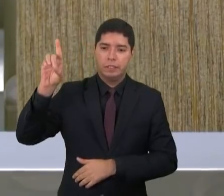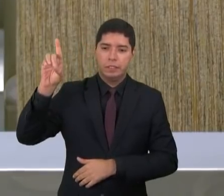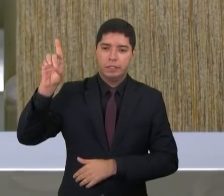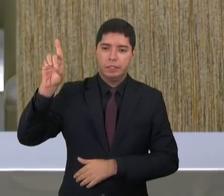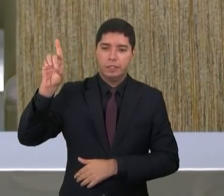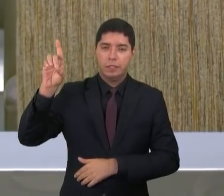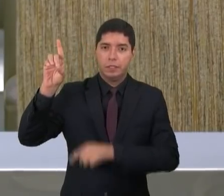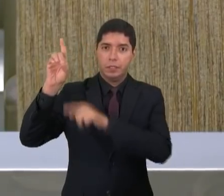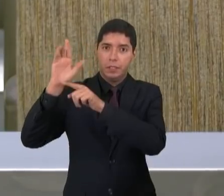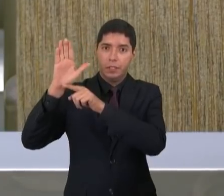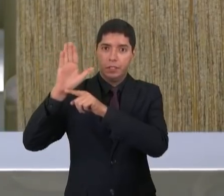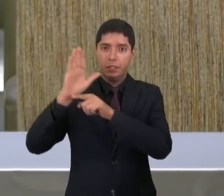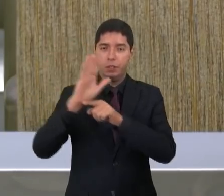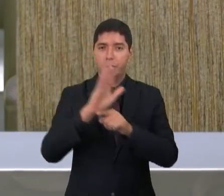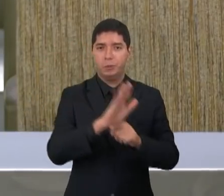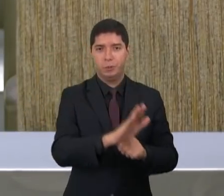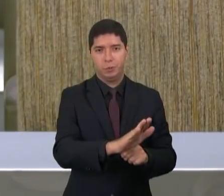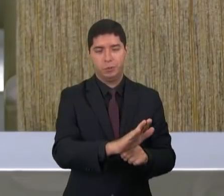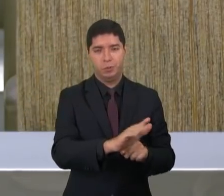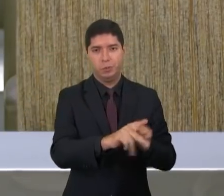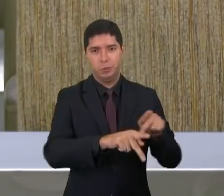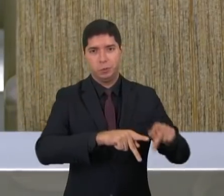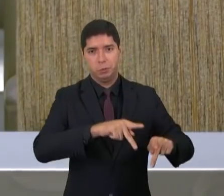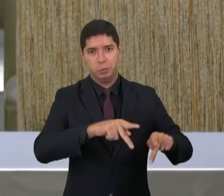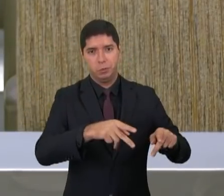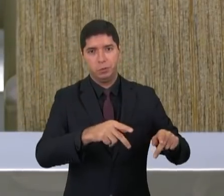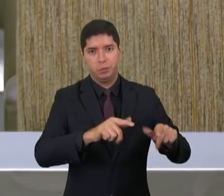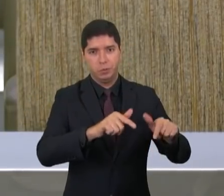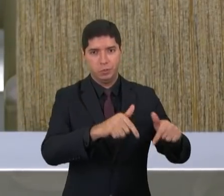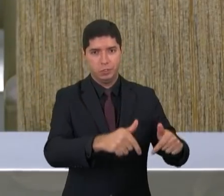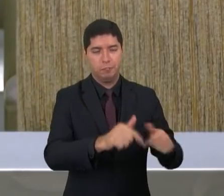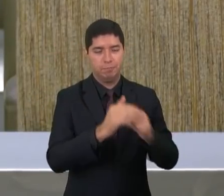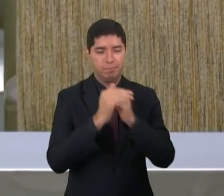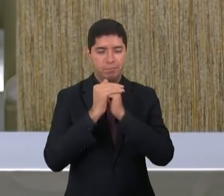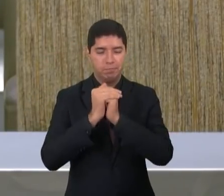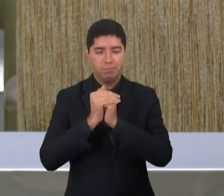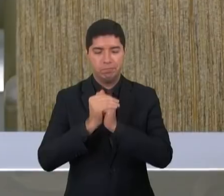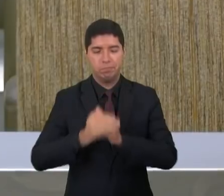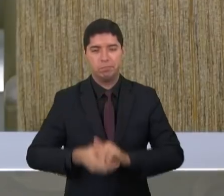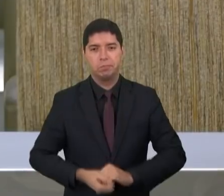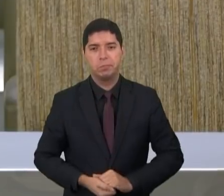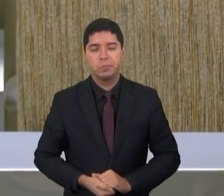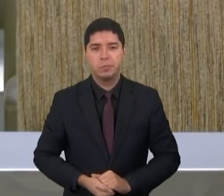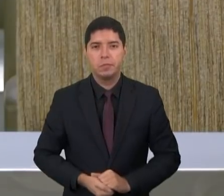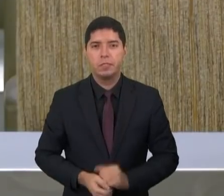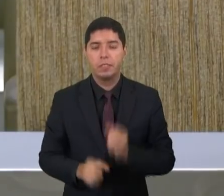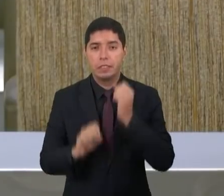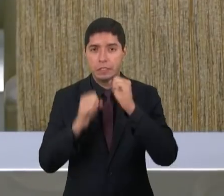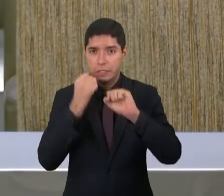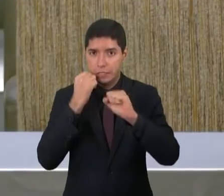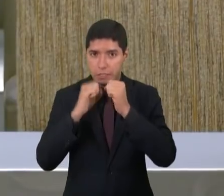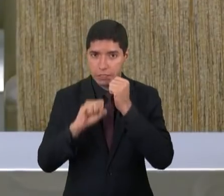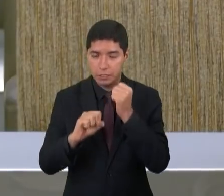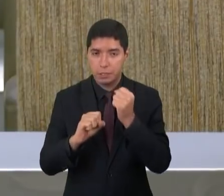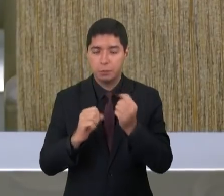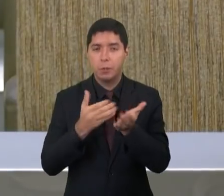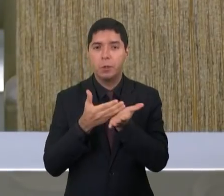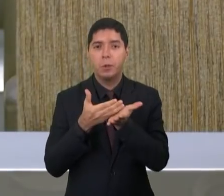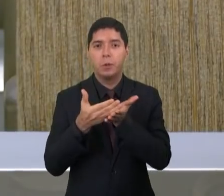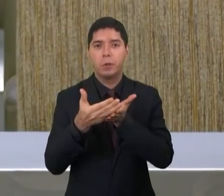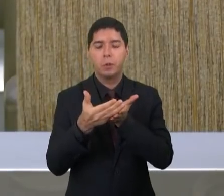em favor e em benefício do seu povo. Quem diz amém, irmãos? Este salmo ele já começa com